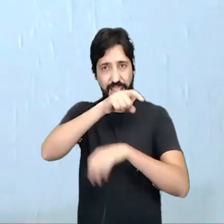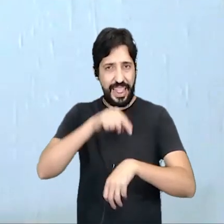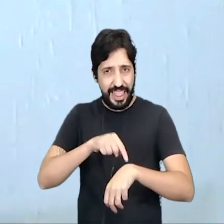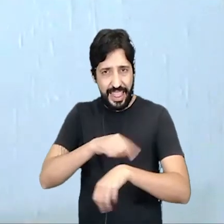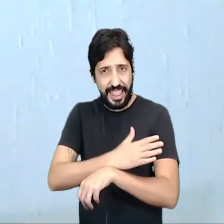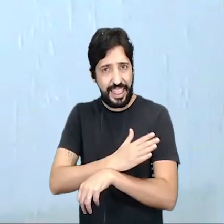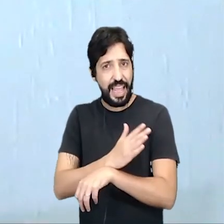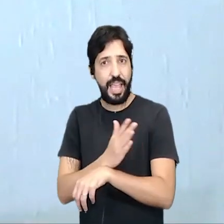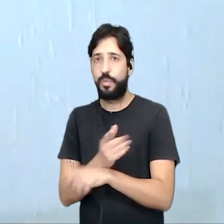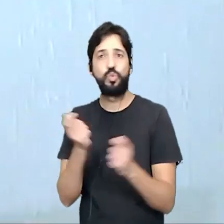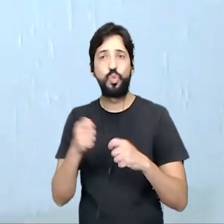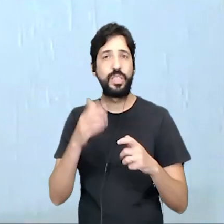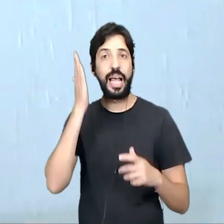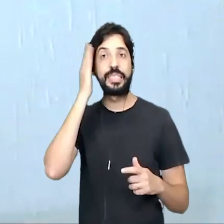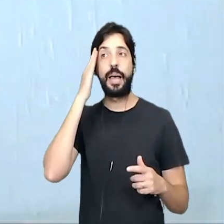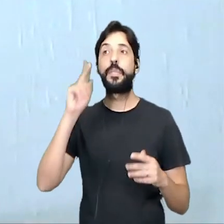flecha do tempo, ela é